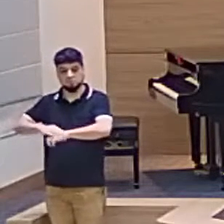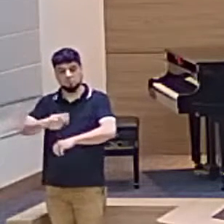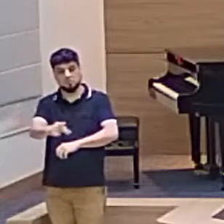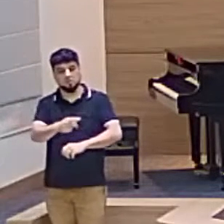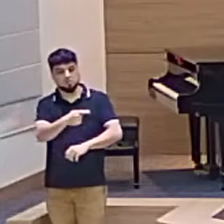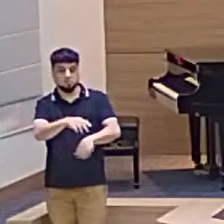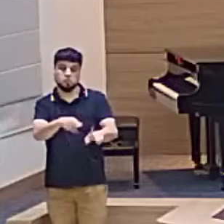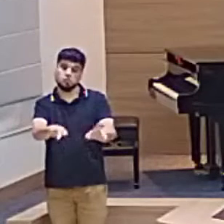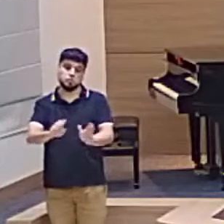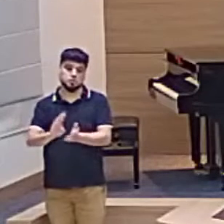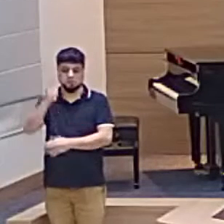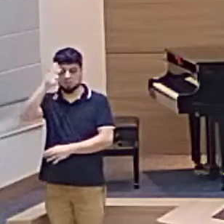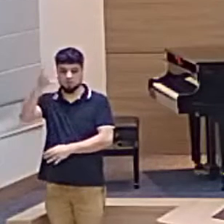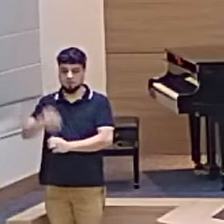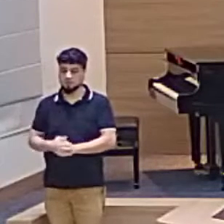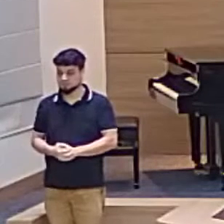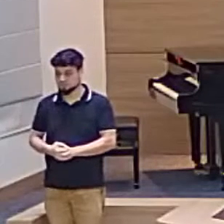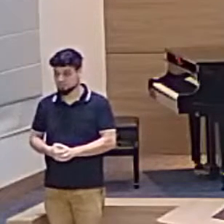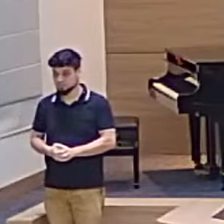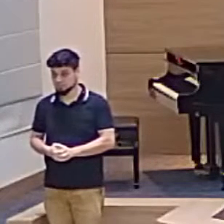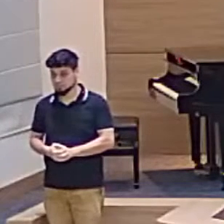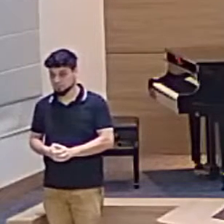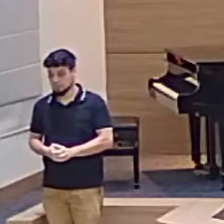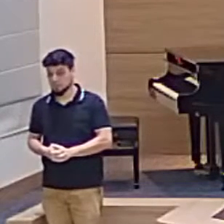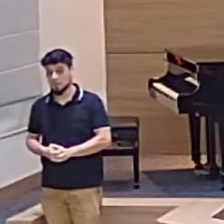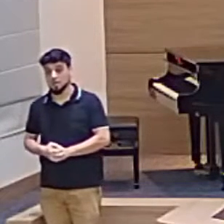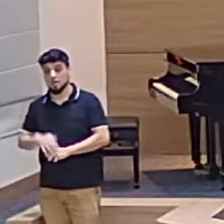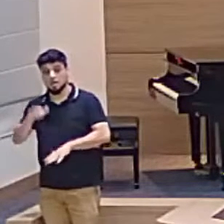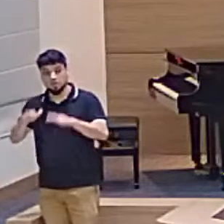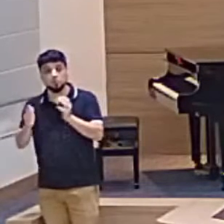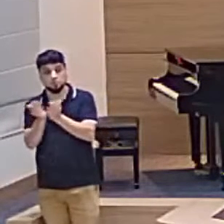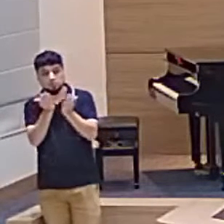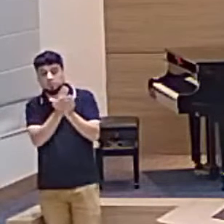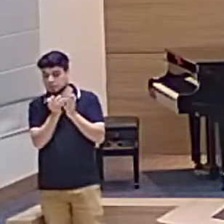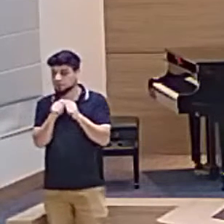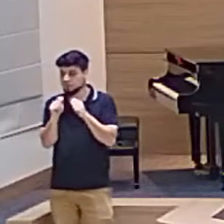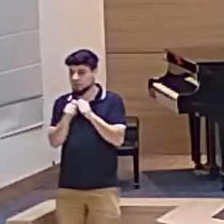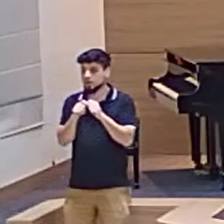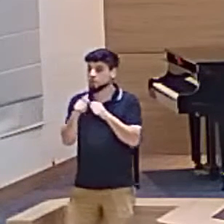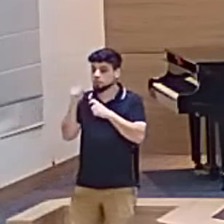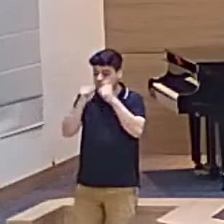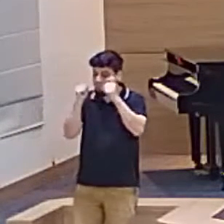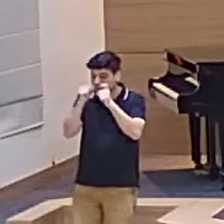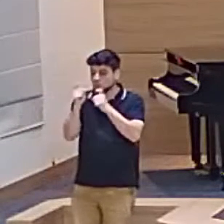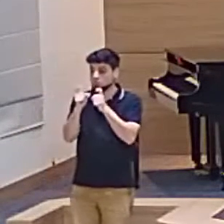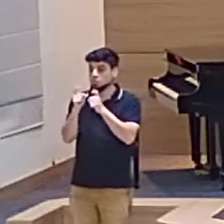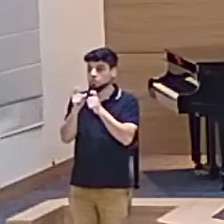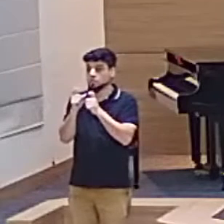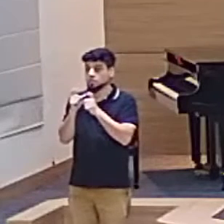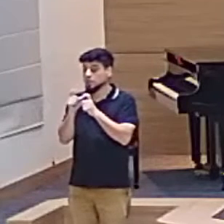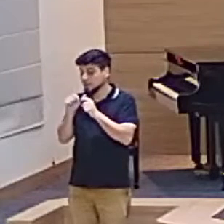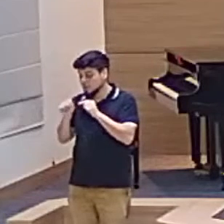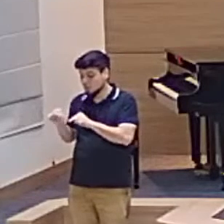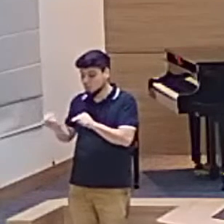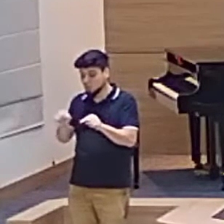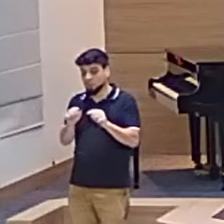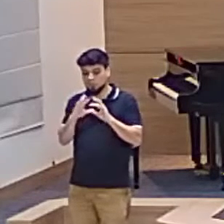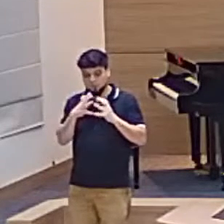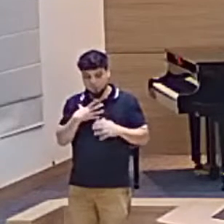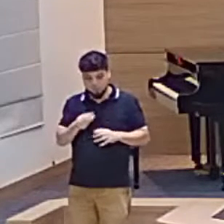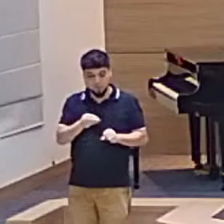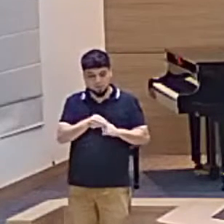adoração é muito grande caminhando desta maneira não se preocupam do valor da Adoração em família